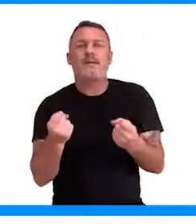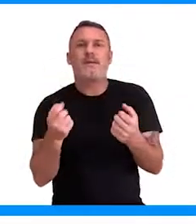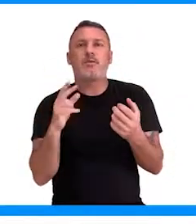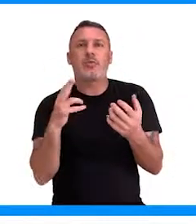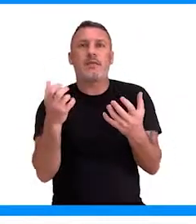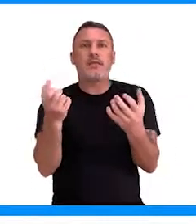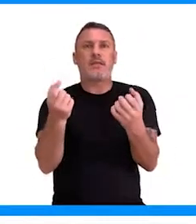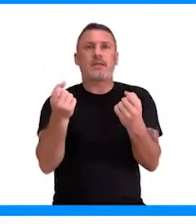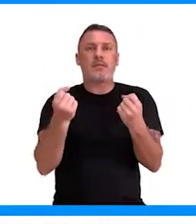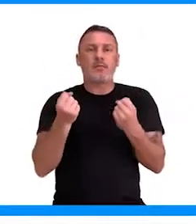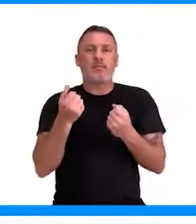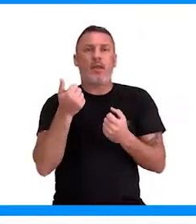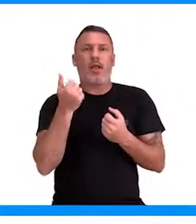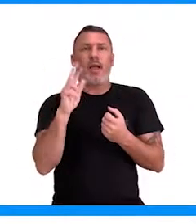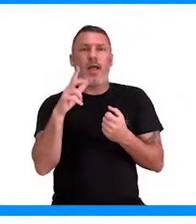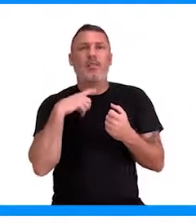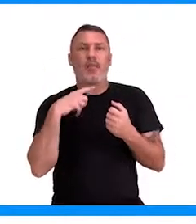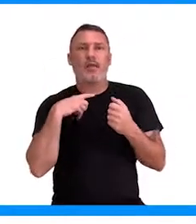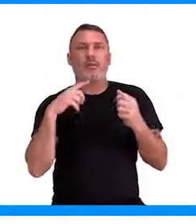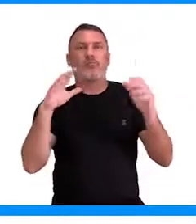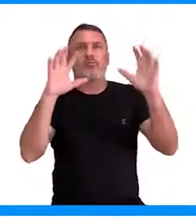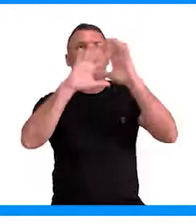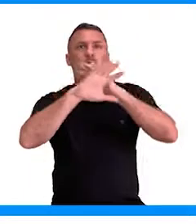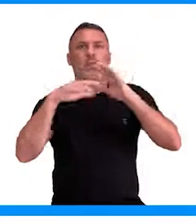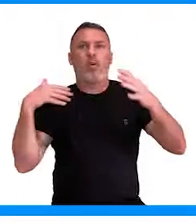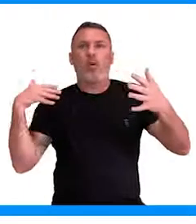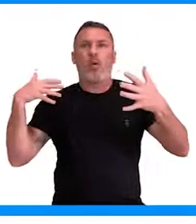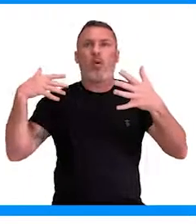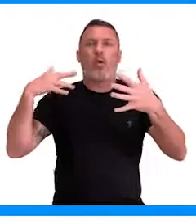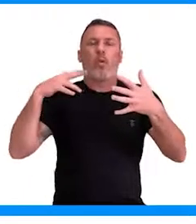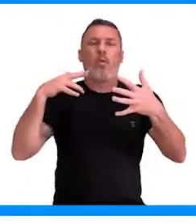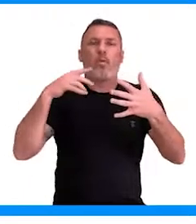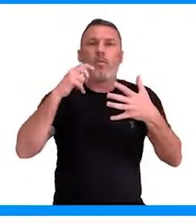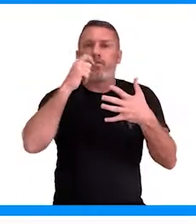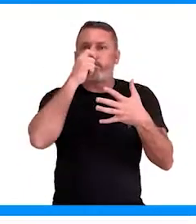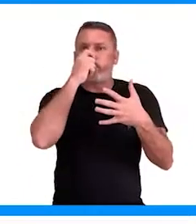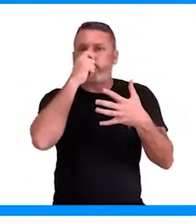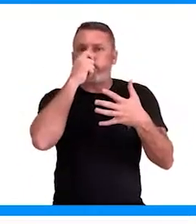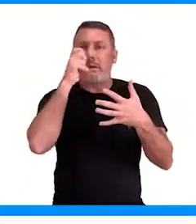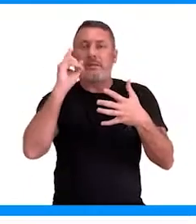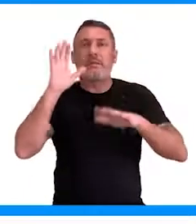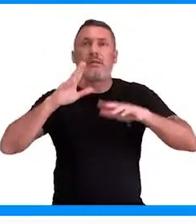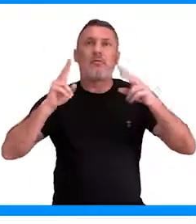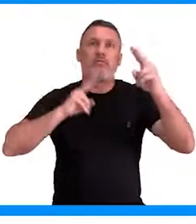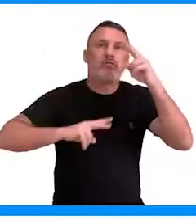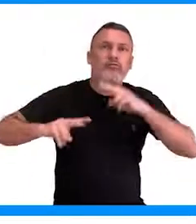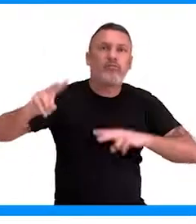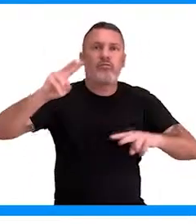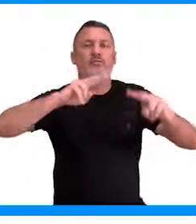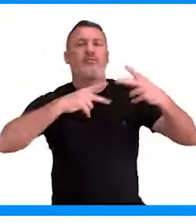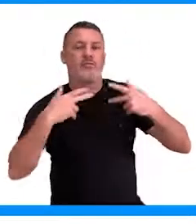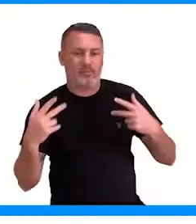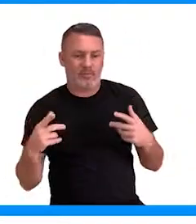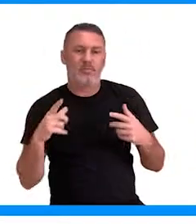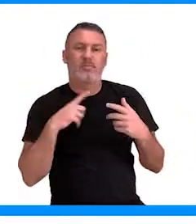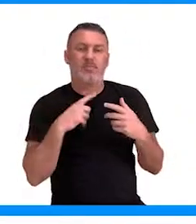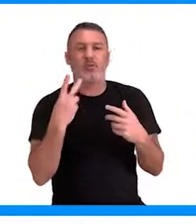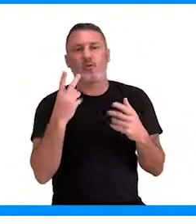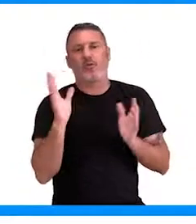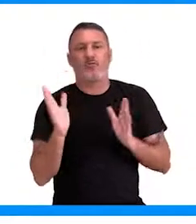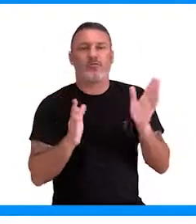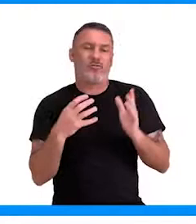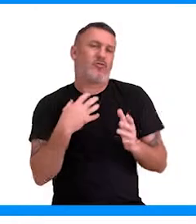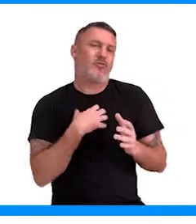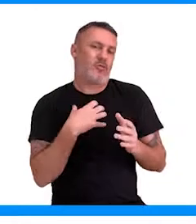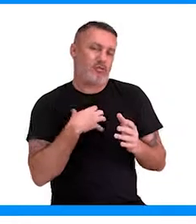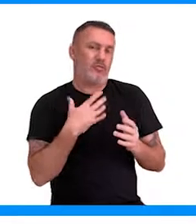esse teste de lançamento. E aí, quando a gente considera a realidade com a resistência do ar,